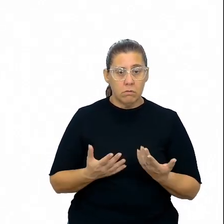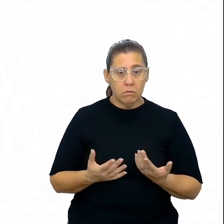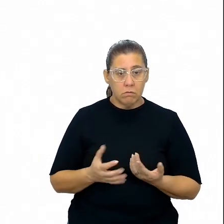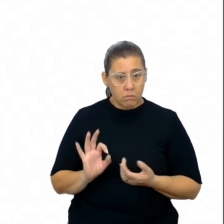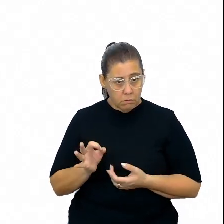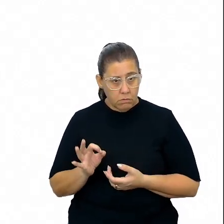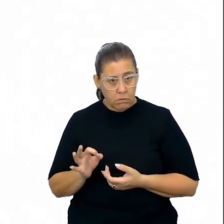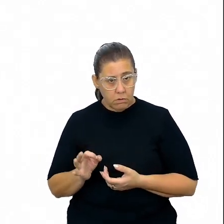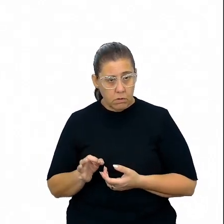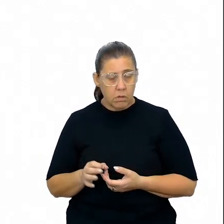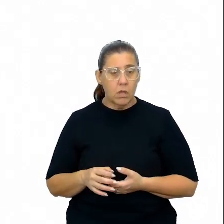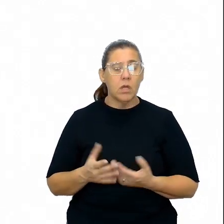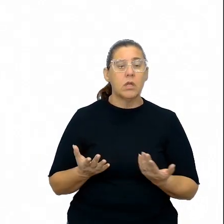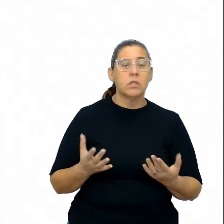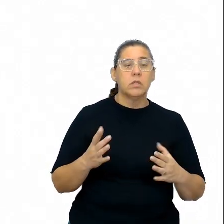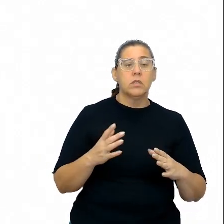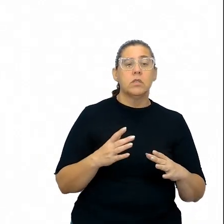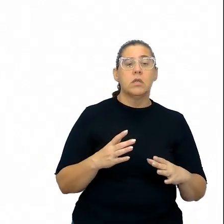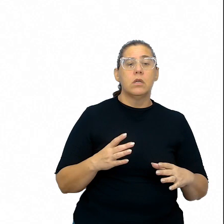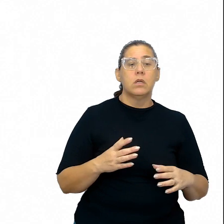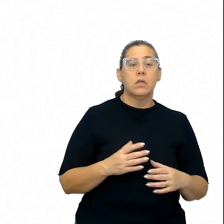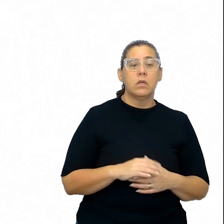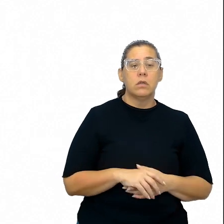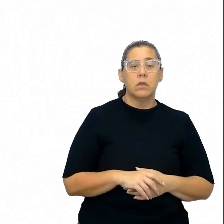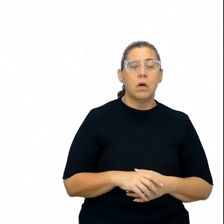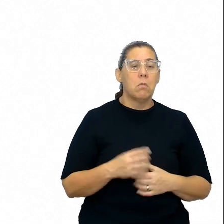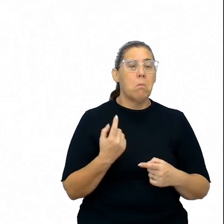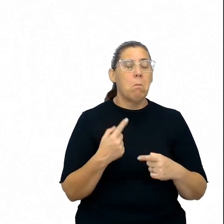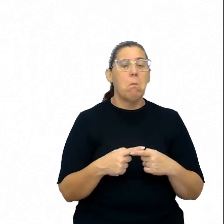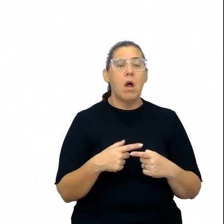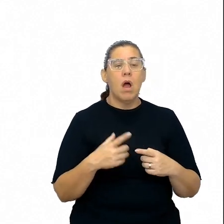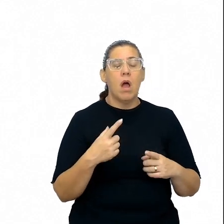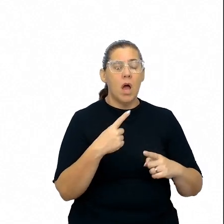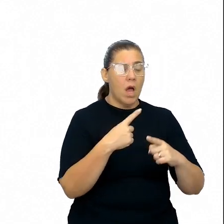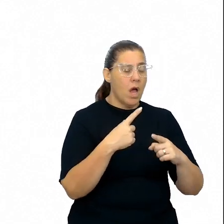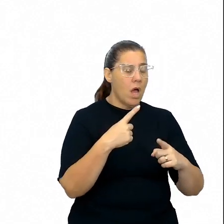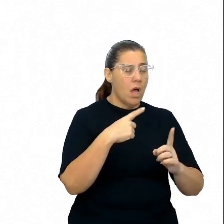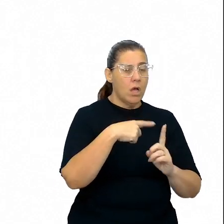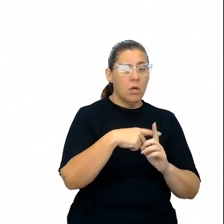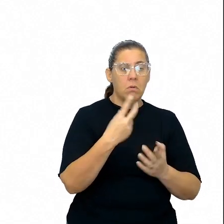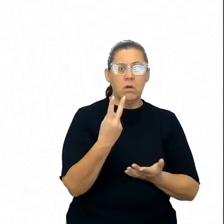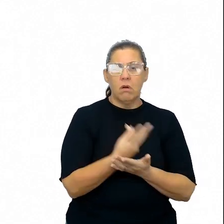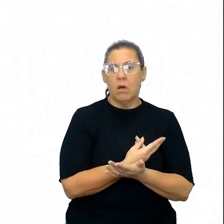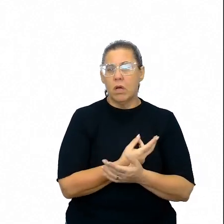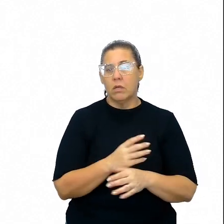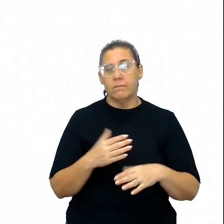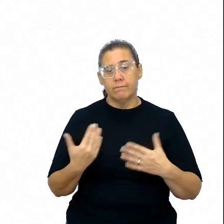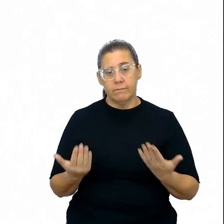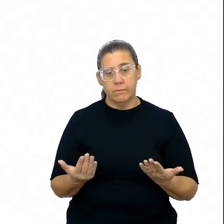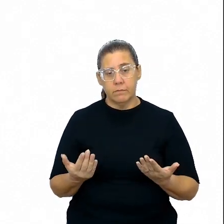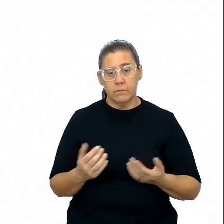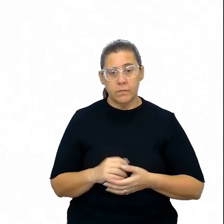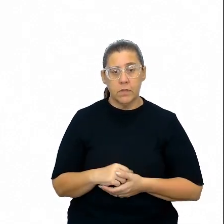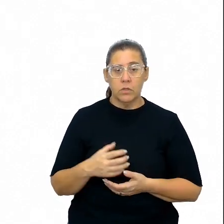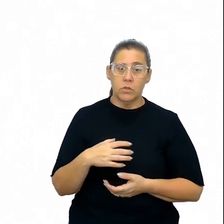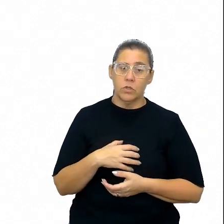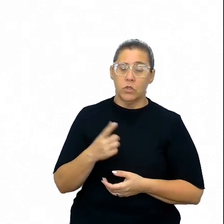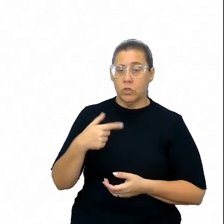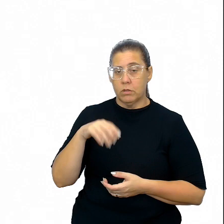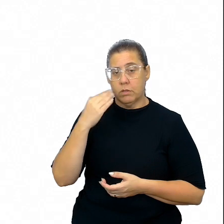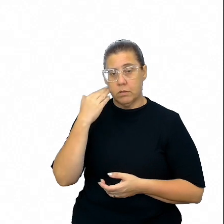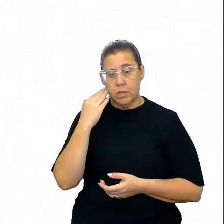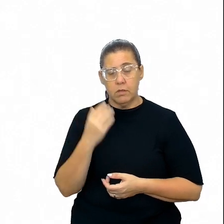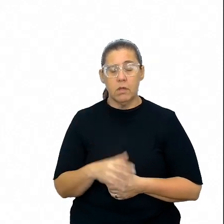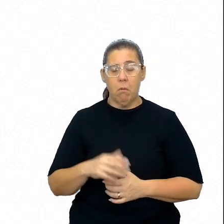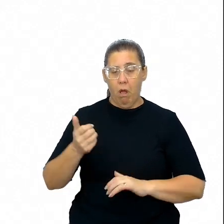Funcionou. Se na multiplicação dá certo, por que na soma não dá, né? Então, eu poderia pensar da mesma forma. Então, é uma forma da gente entender.